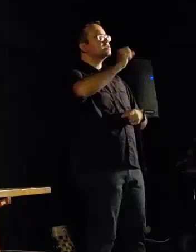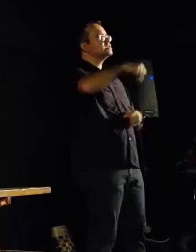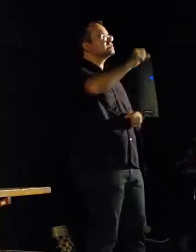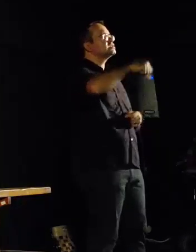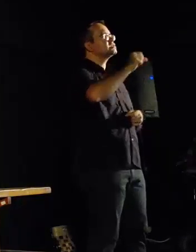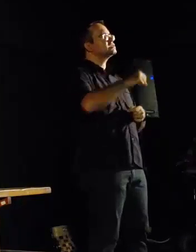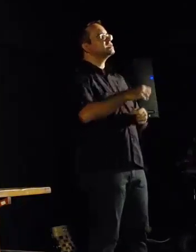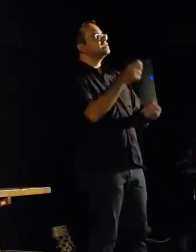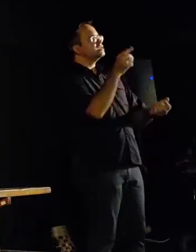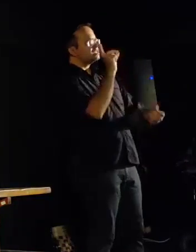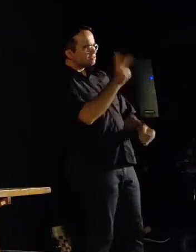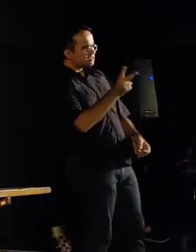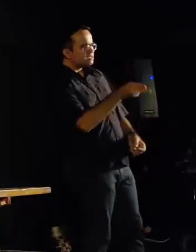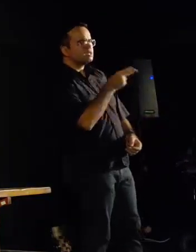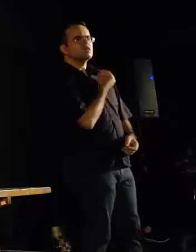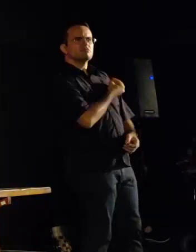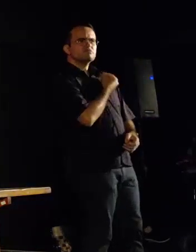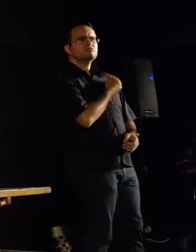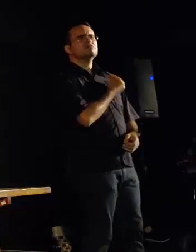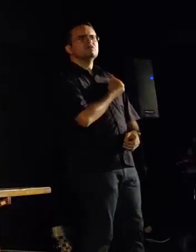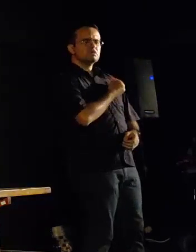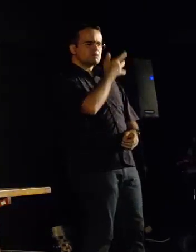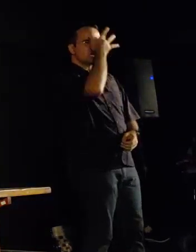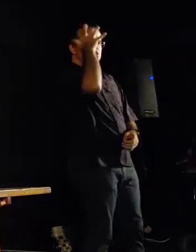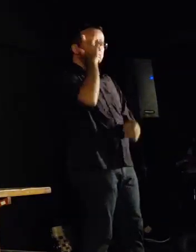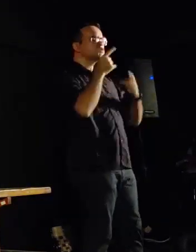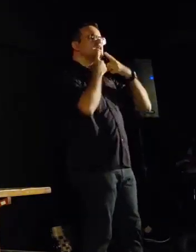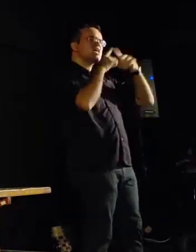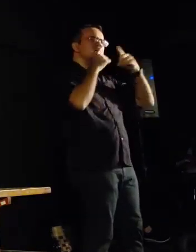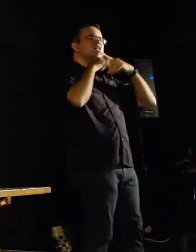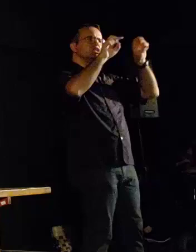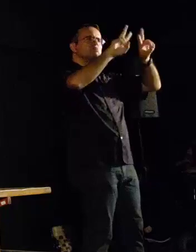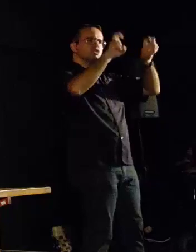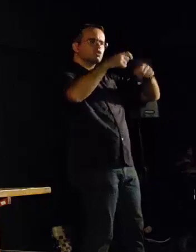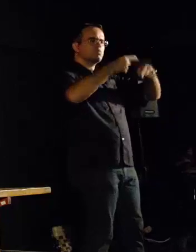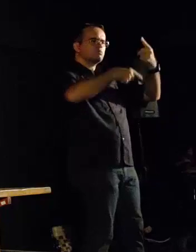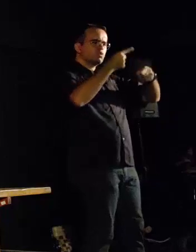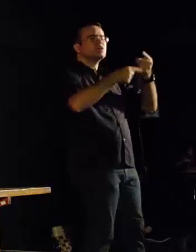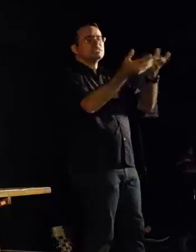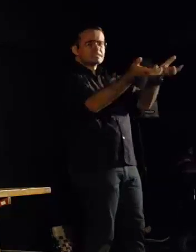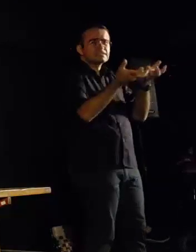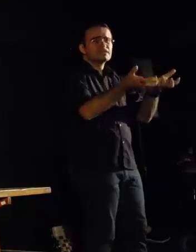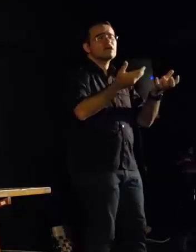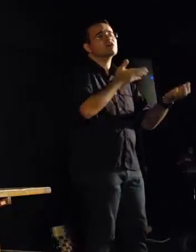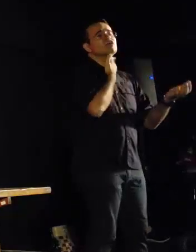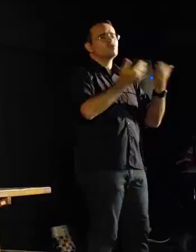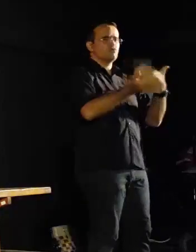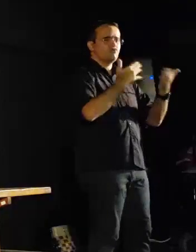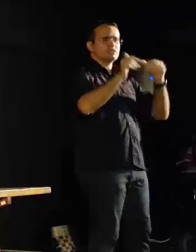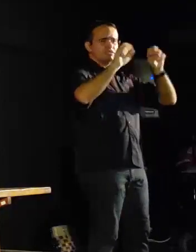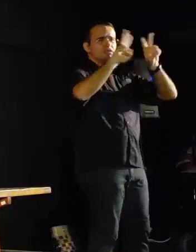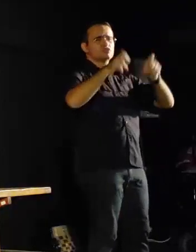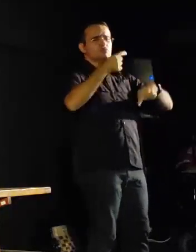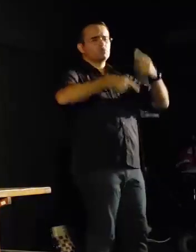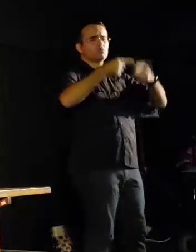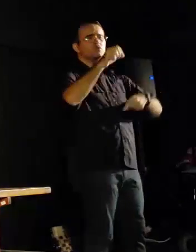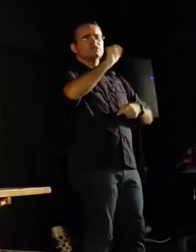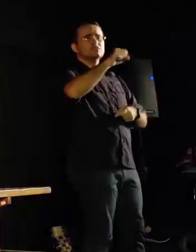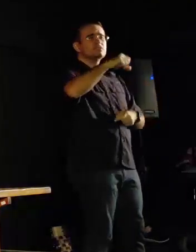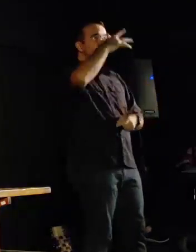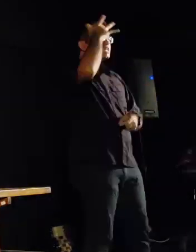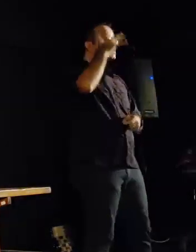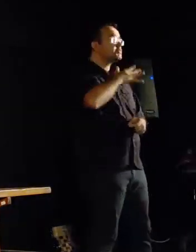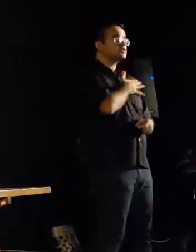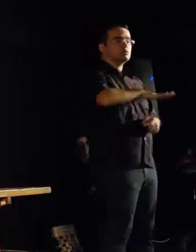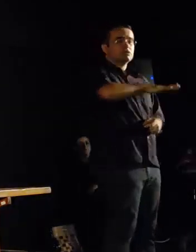elas reclamam dela o tempo inteiro, não é? Então elas querem falar sobre política. Em segundo lugar, as insatisfações estão aí apresentadas